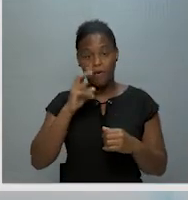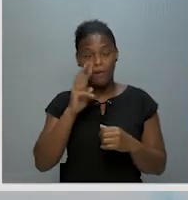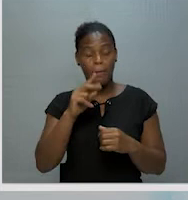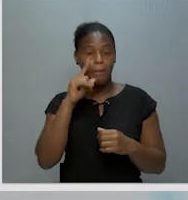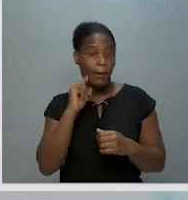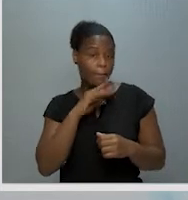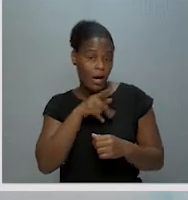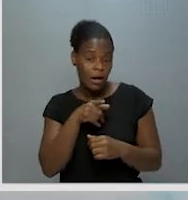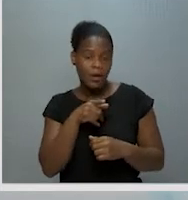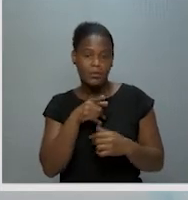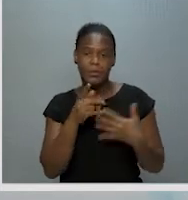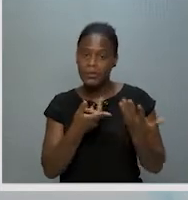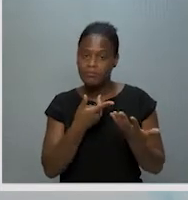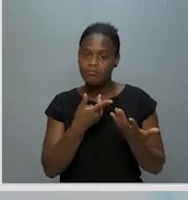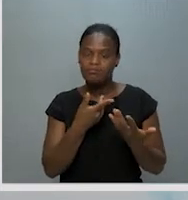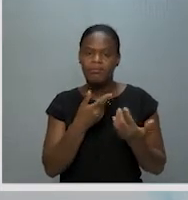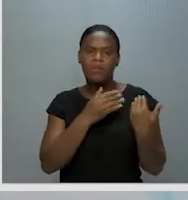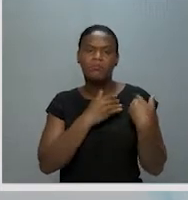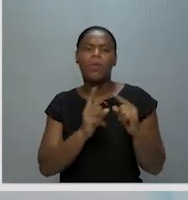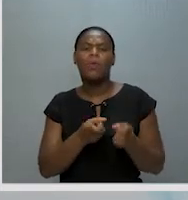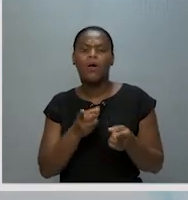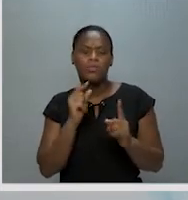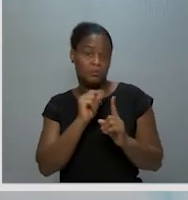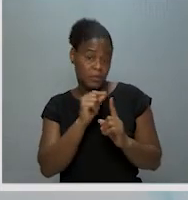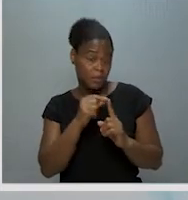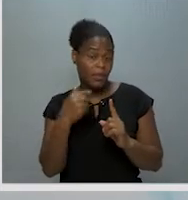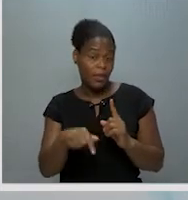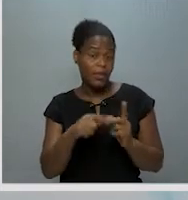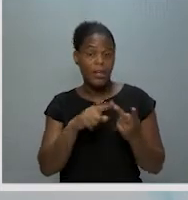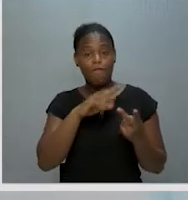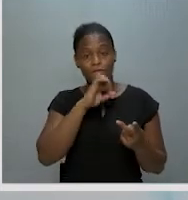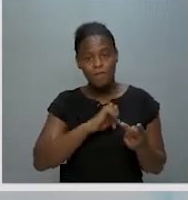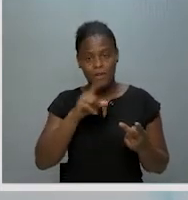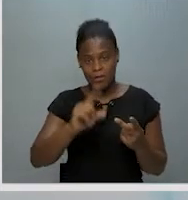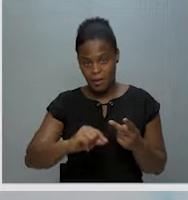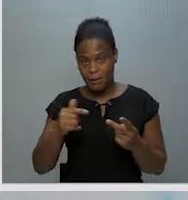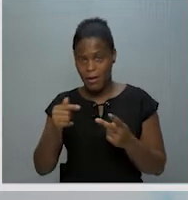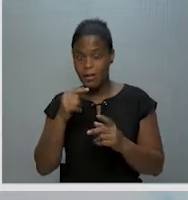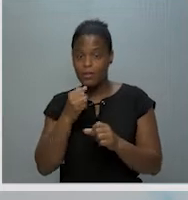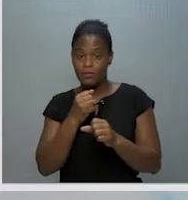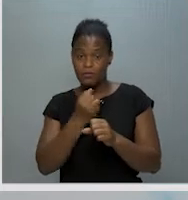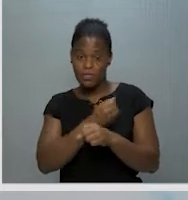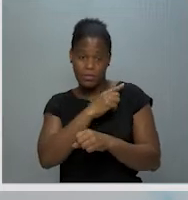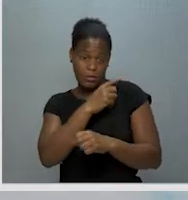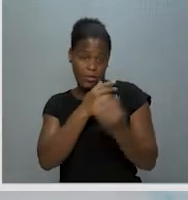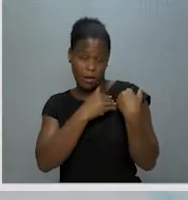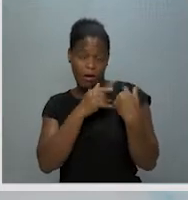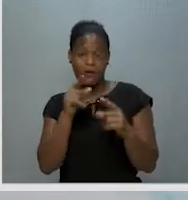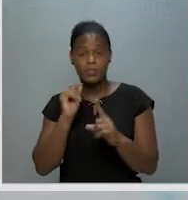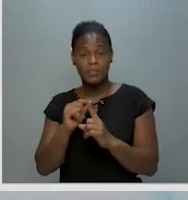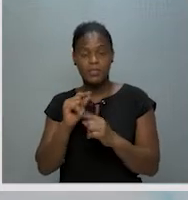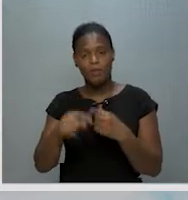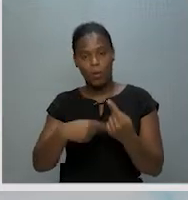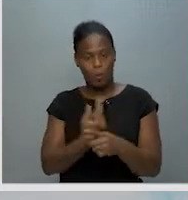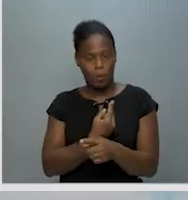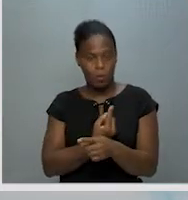pais têm uma função específica, os filhos também, por sua vez, têm uma função específica e por aí